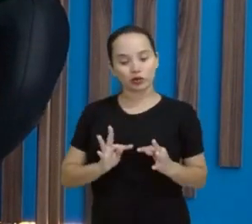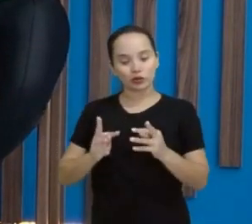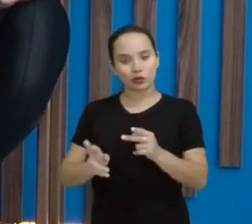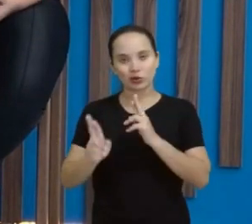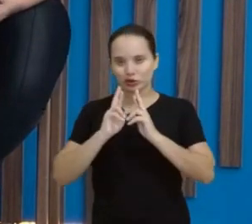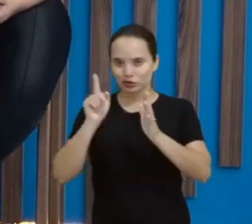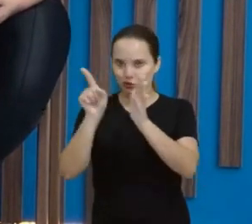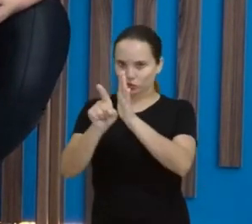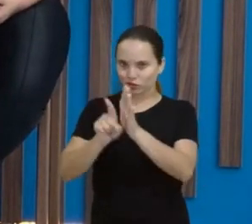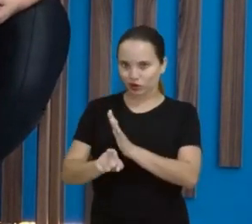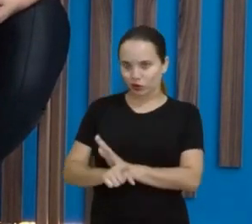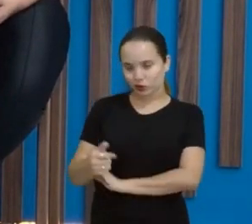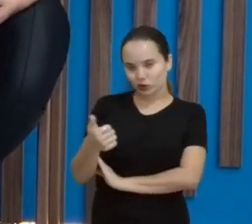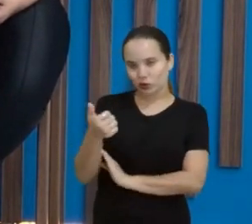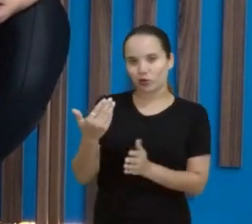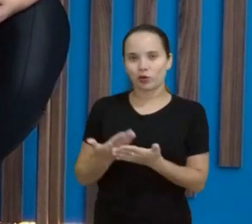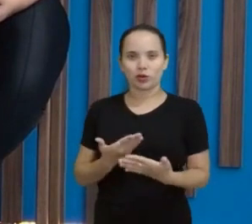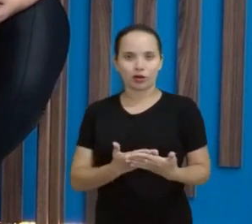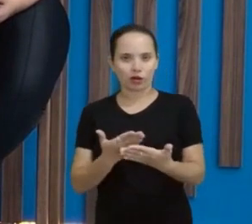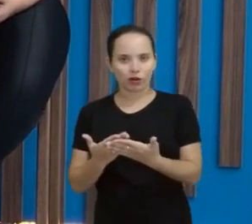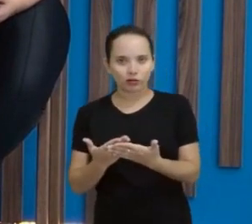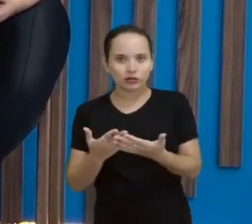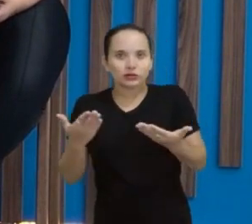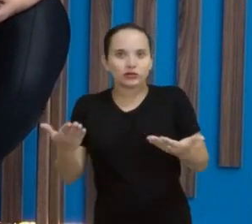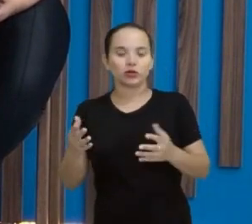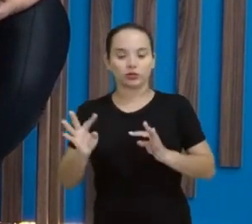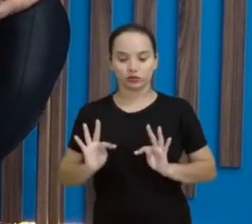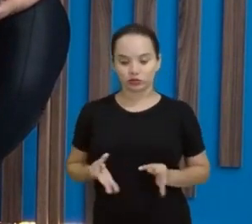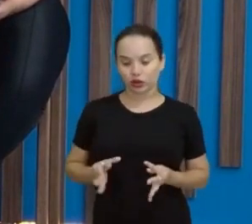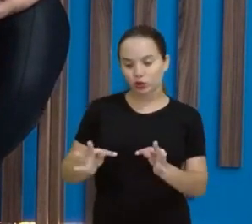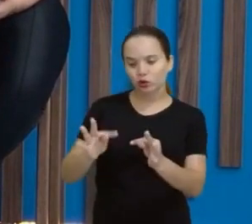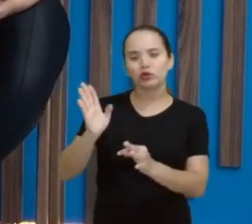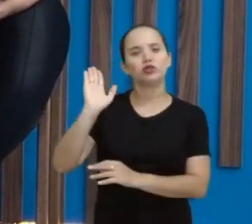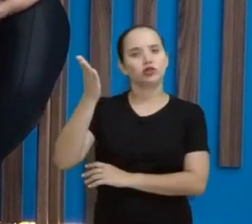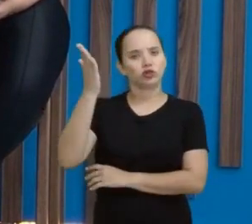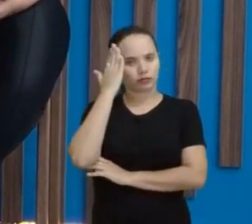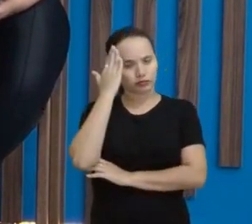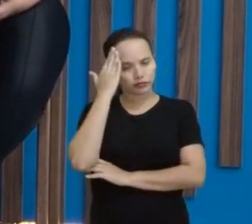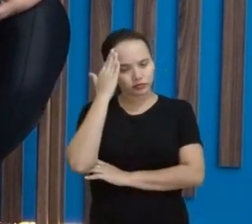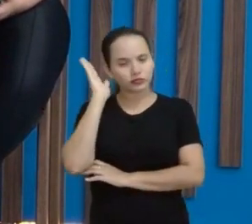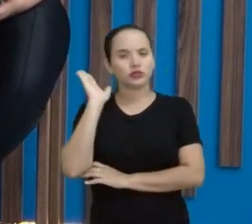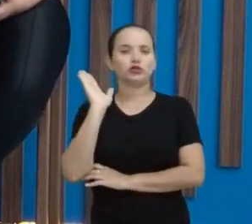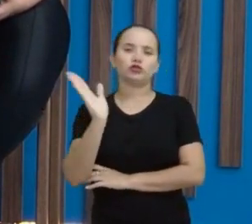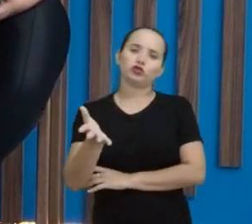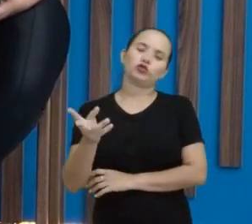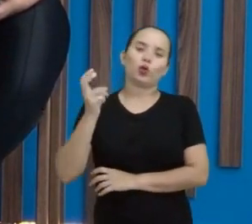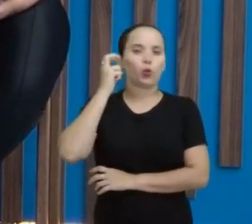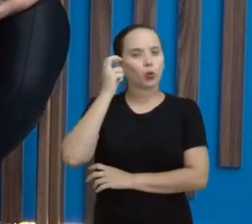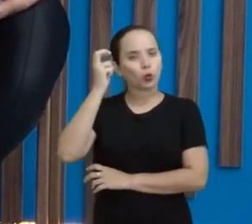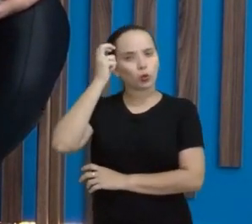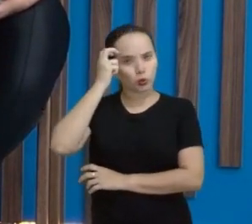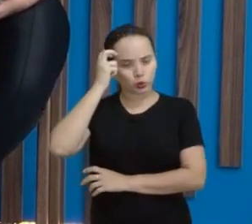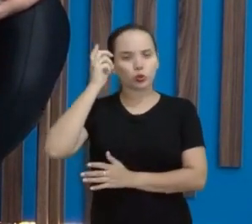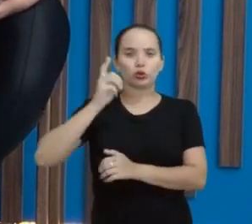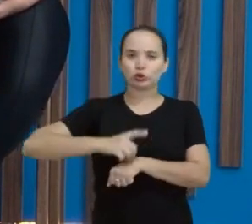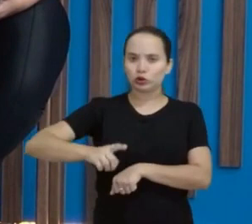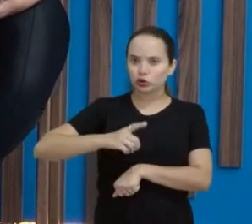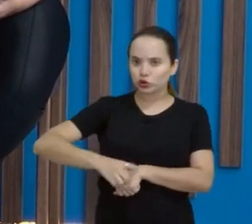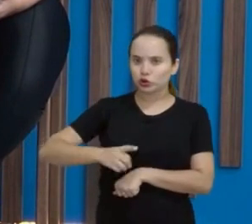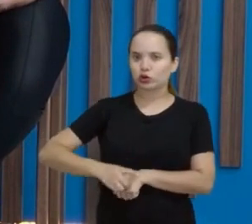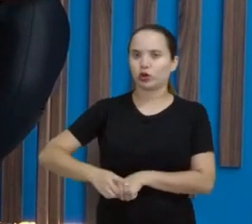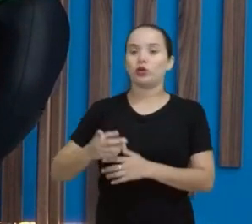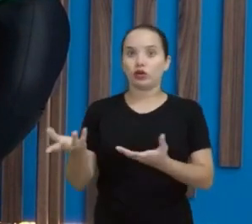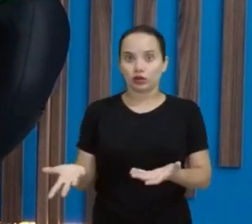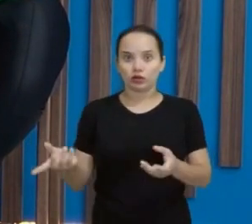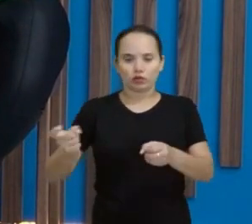perguntas feitas naquela primeira aula. Então, tecnologia a gente já sabe o que é, a gente já sabe o que é cultura digital. E aí vamos voltar lá para o